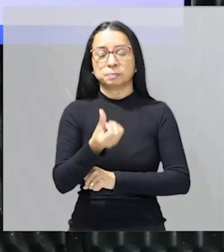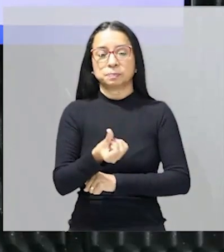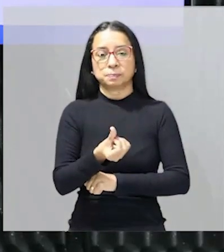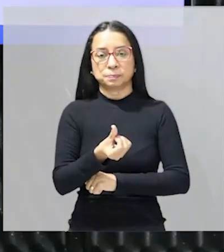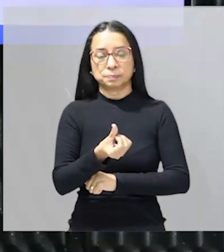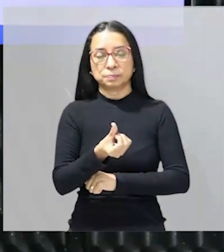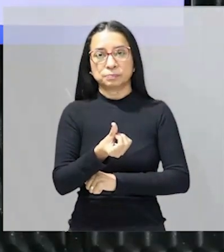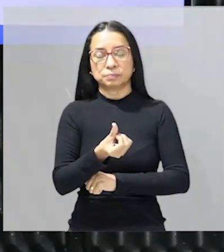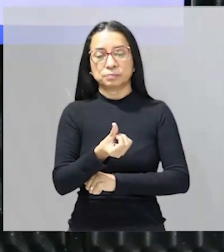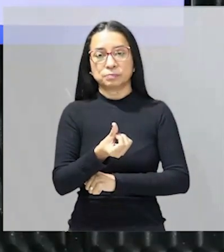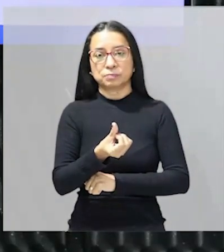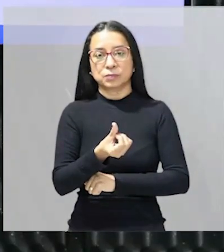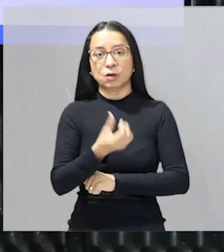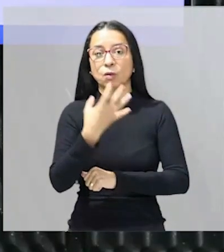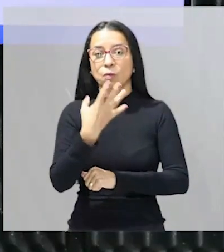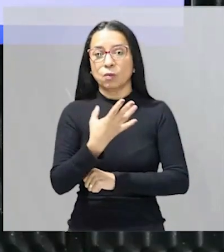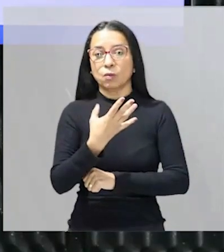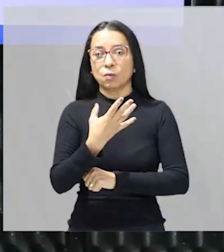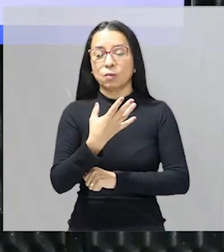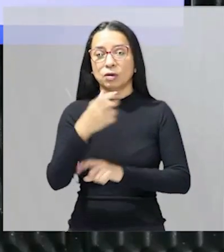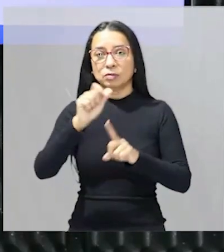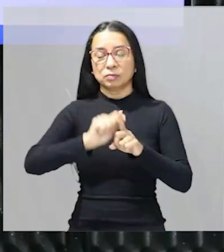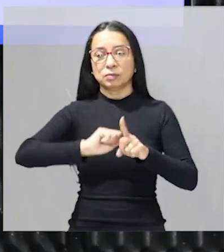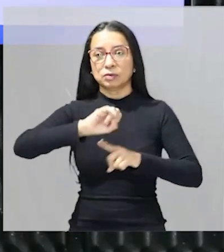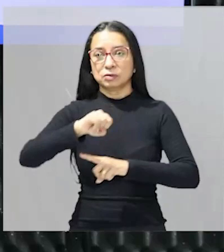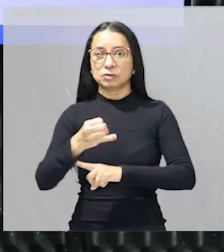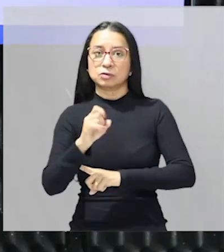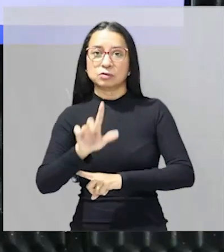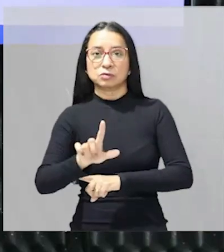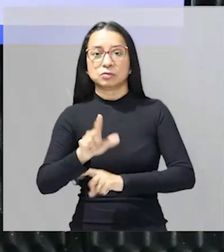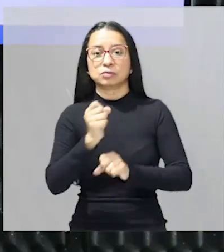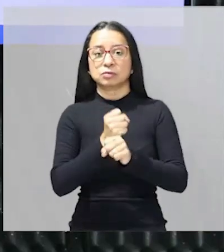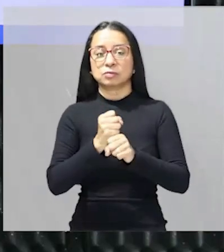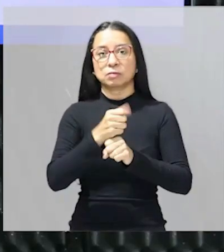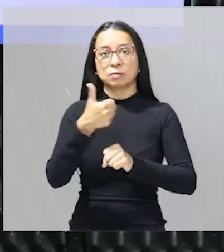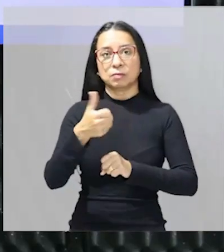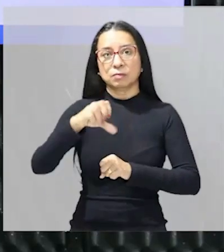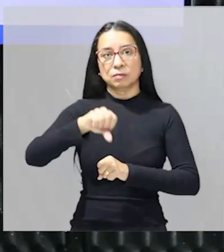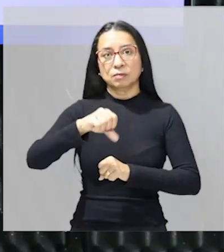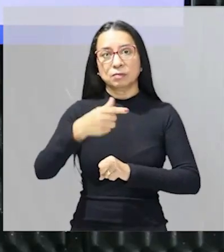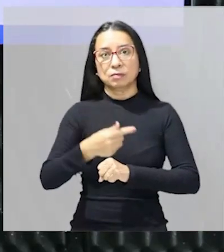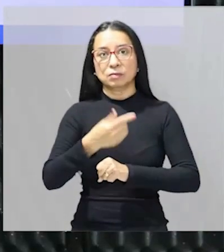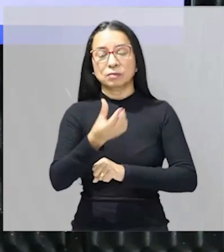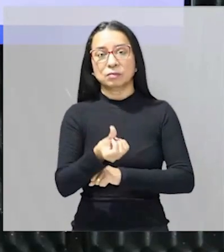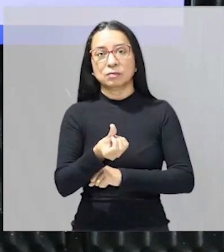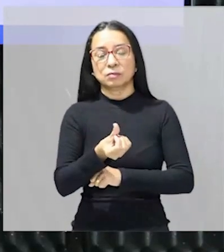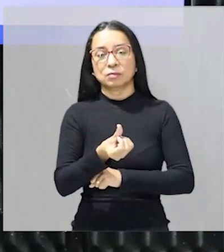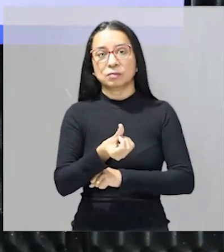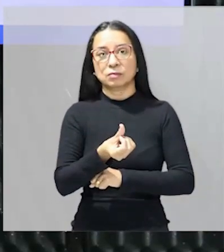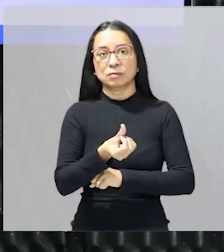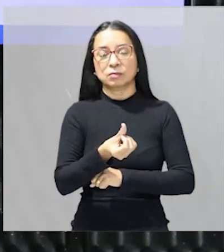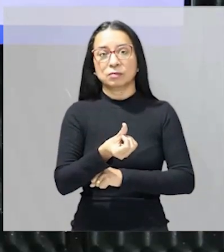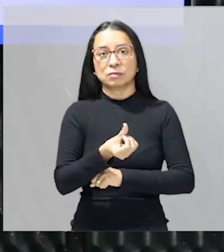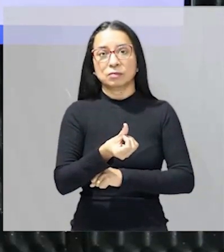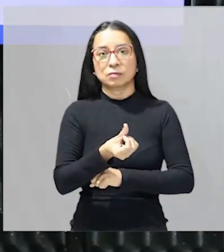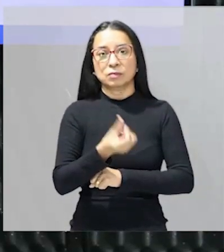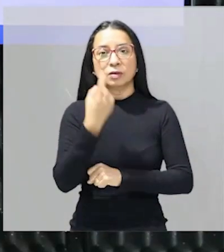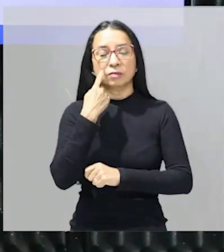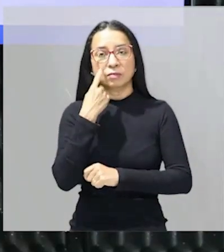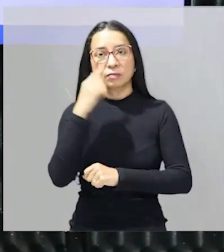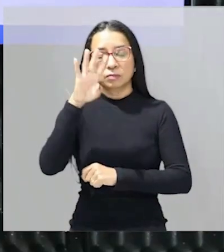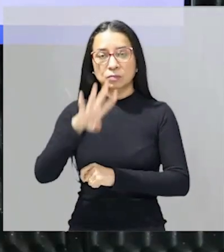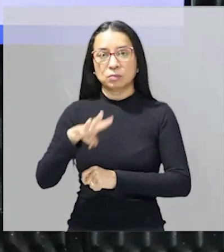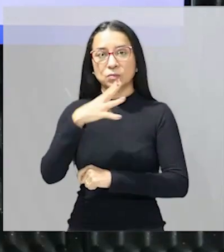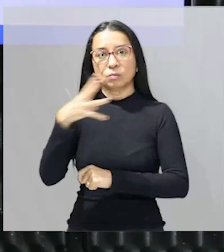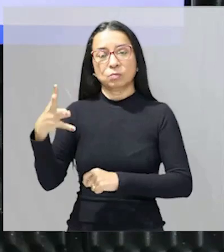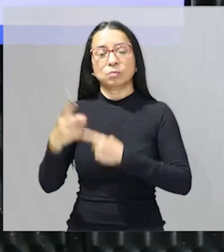1776, é o 4 de julho de 1776, mas mesmo depois de 1776, você vê aqui o